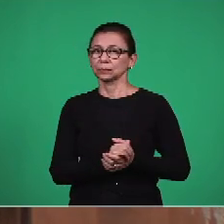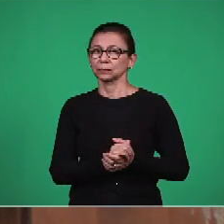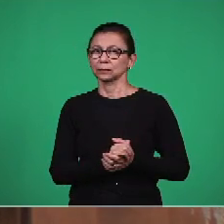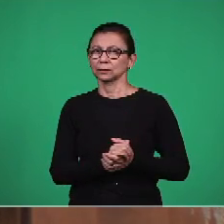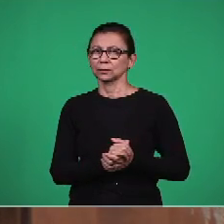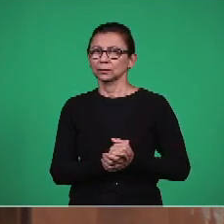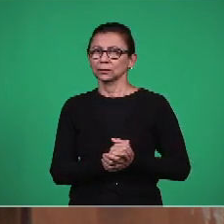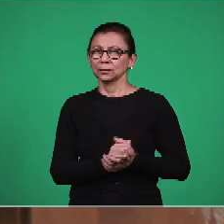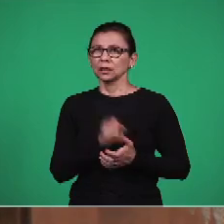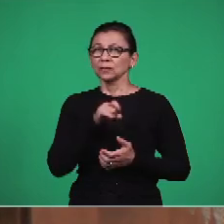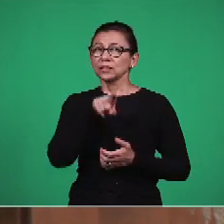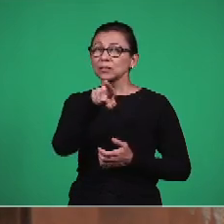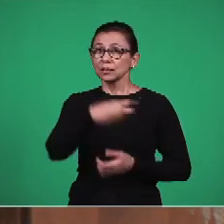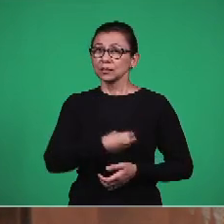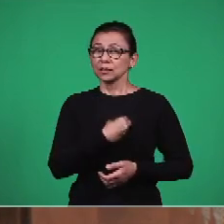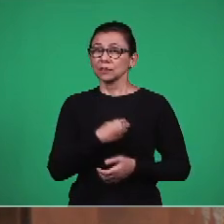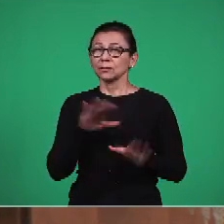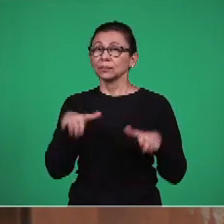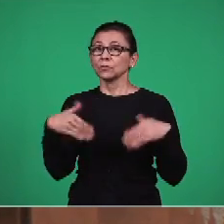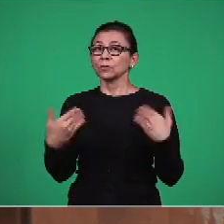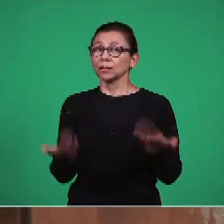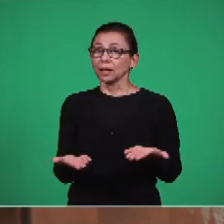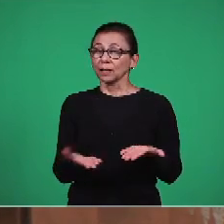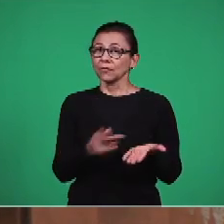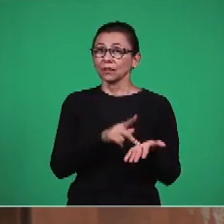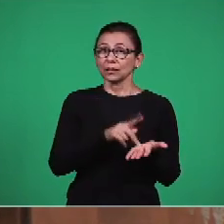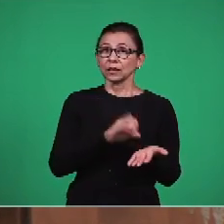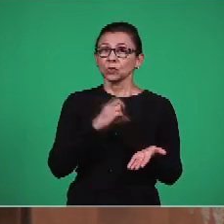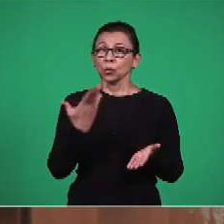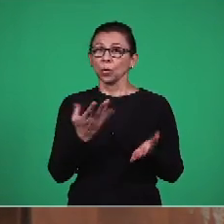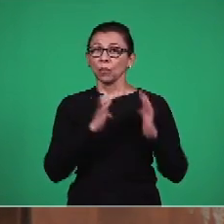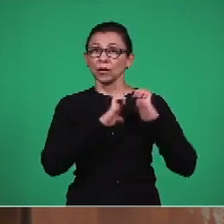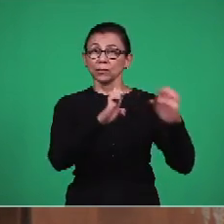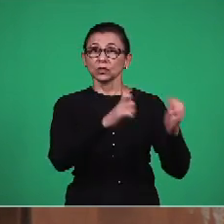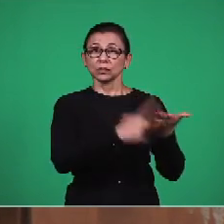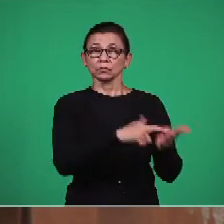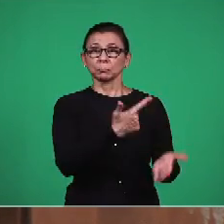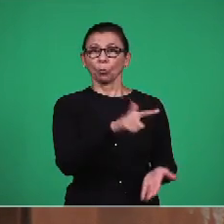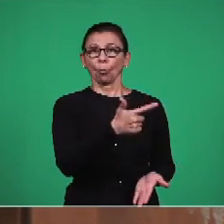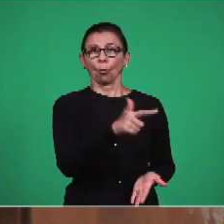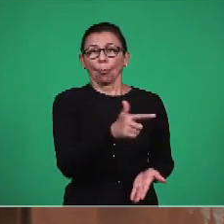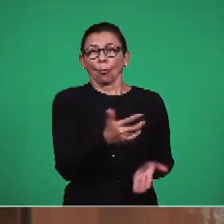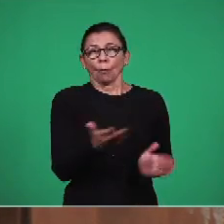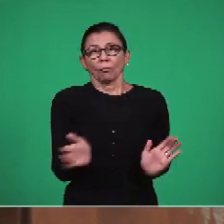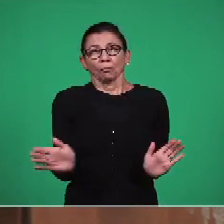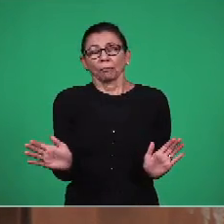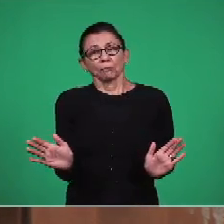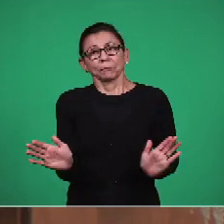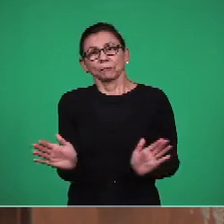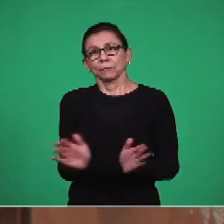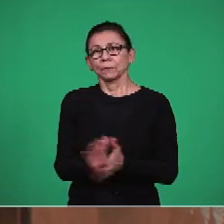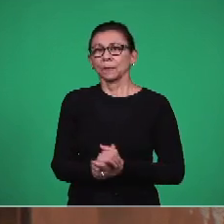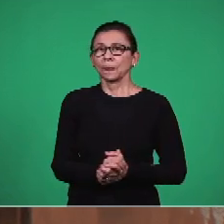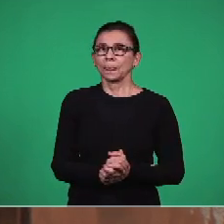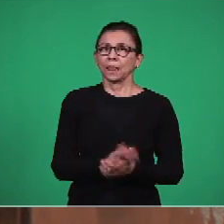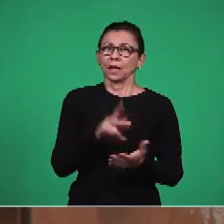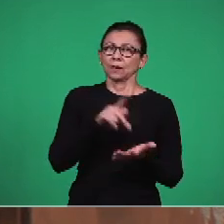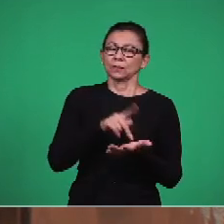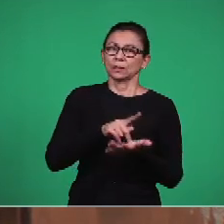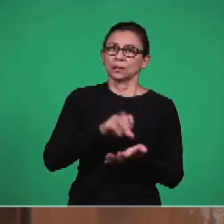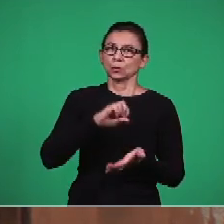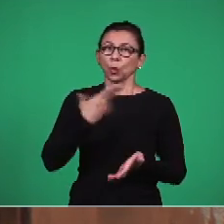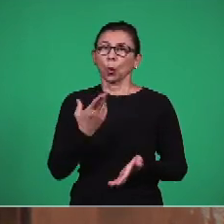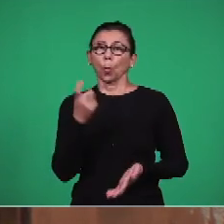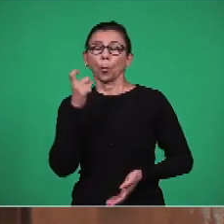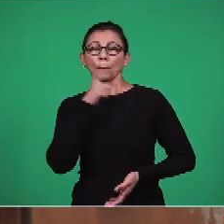da verdade ou se é o evangelho aí, de um cristianismo que não tem compromisso com essa verdade. Então, ou é verdade ou não é verdade.